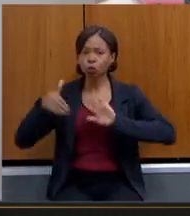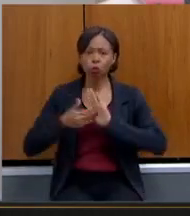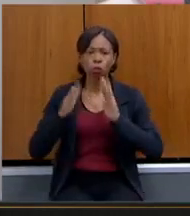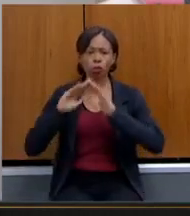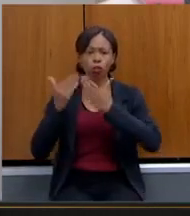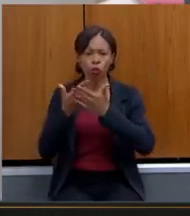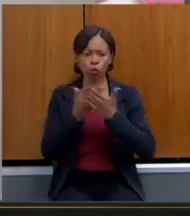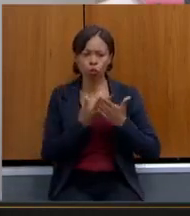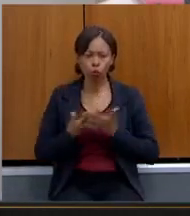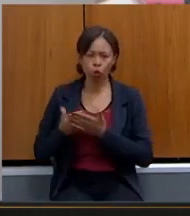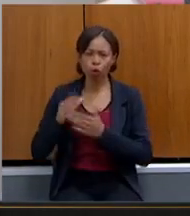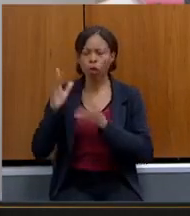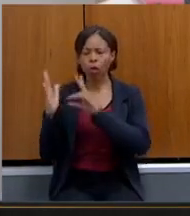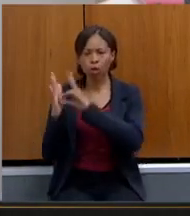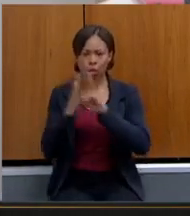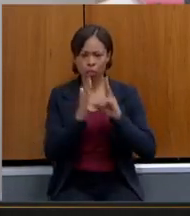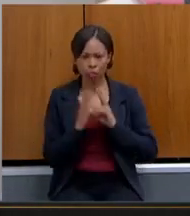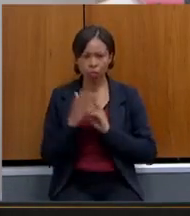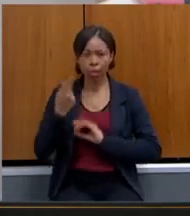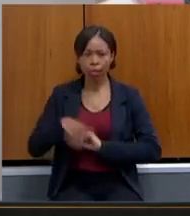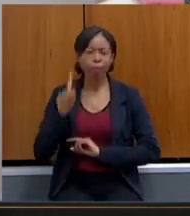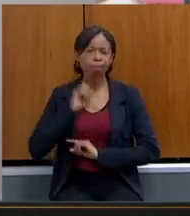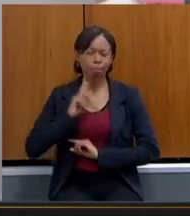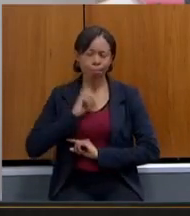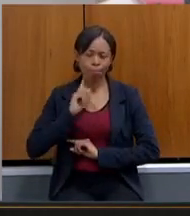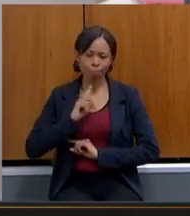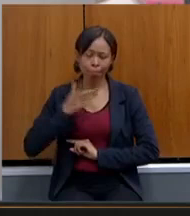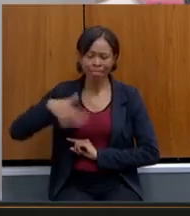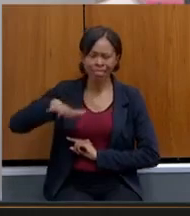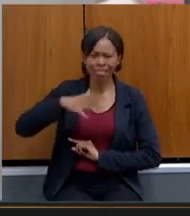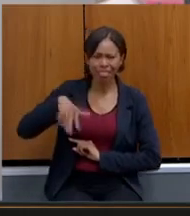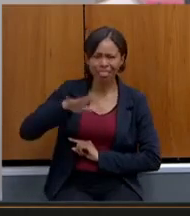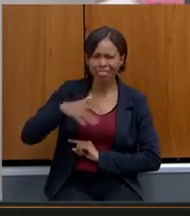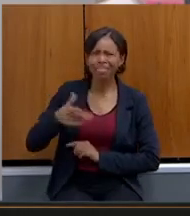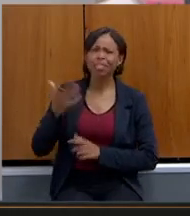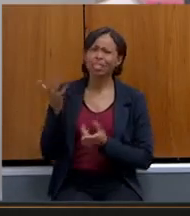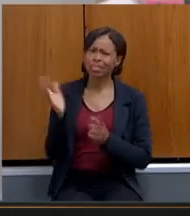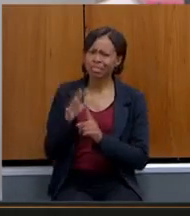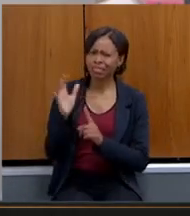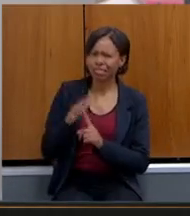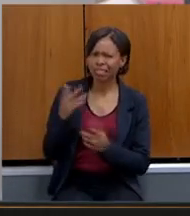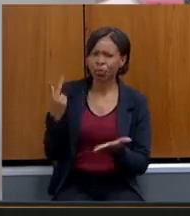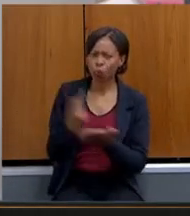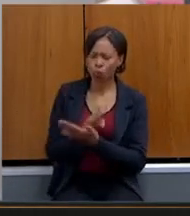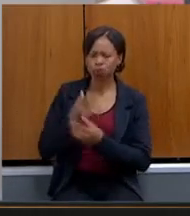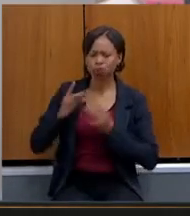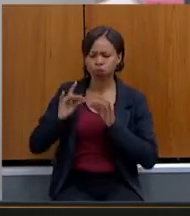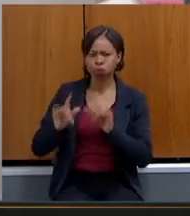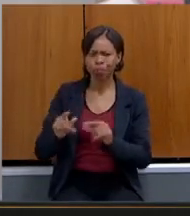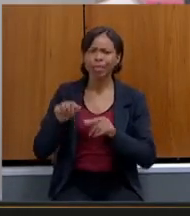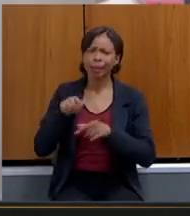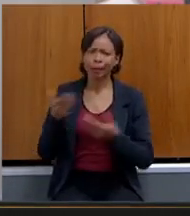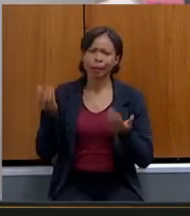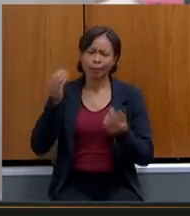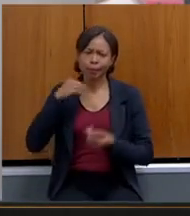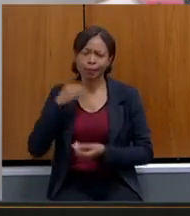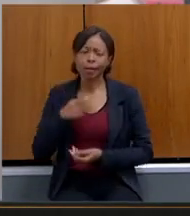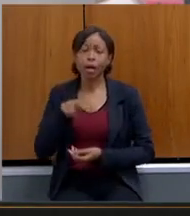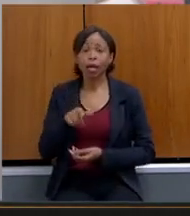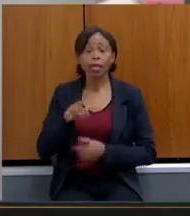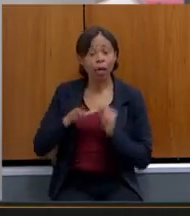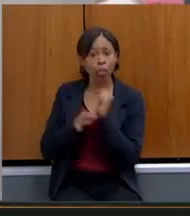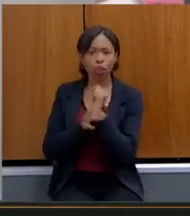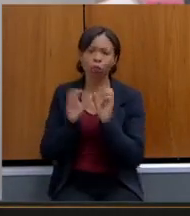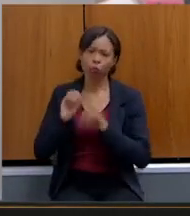escolas indígenas do povo xakriabá do Estado de Minas Gerais que estão vulneráveis após essa tragédia considerando a garantia do direito à educação